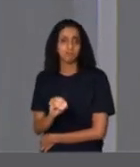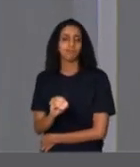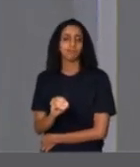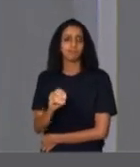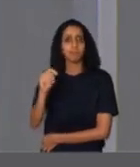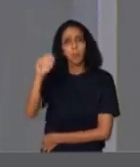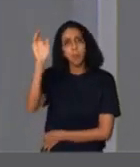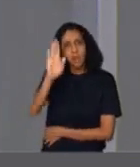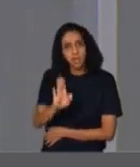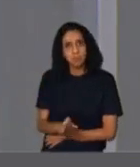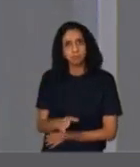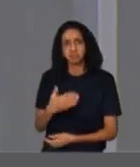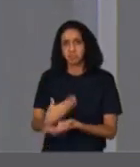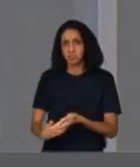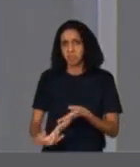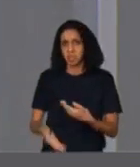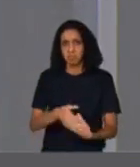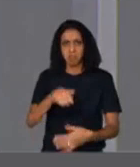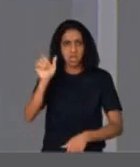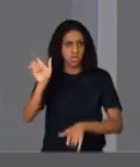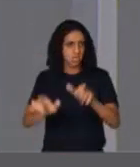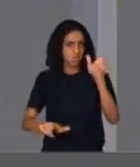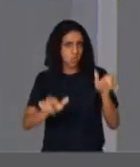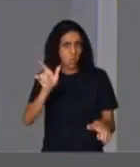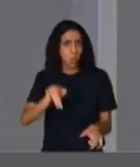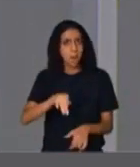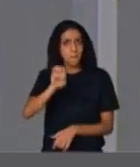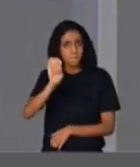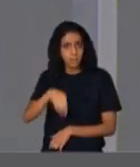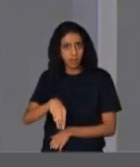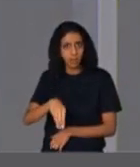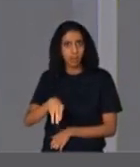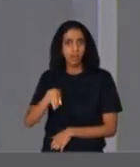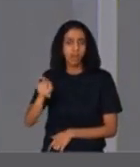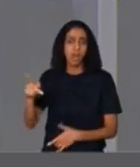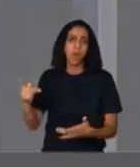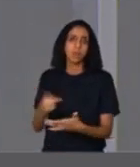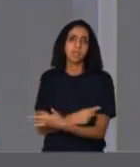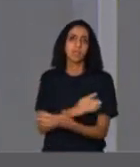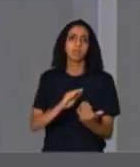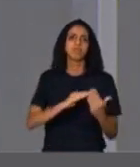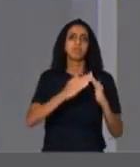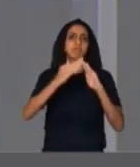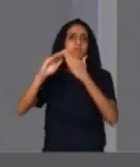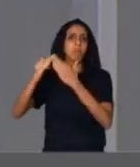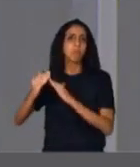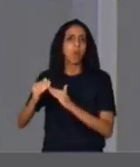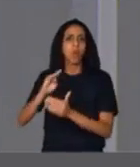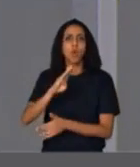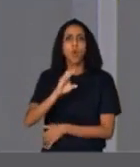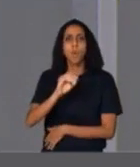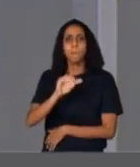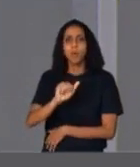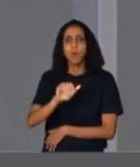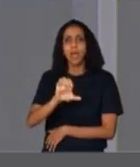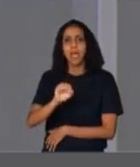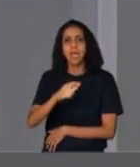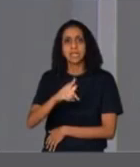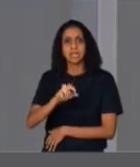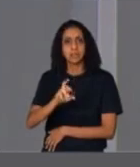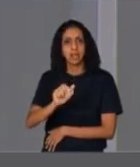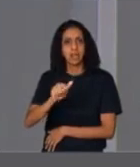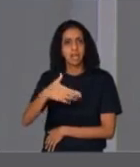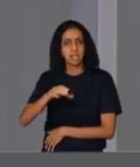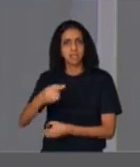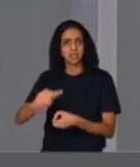qualquer pessoa de bem com a tragédia lá do Morro Boa Esperança em Niterói. 15